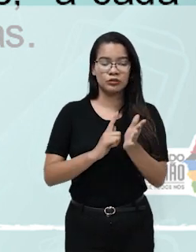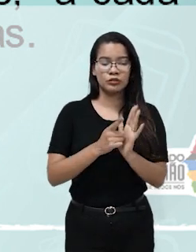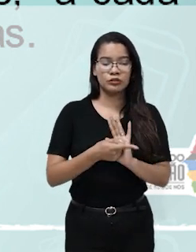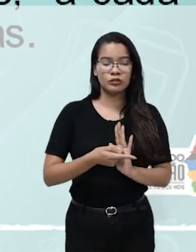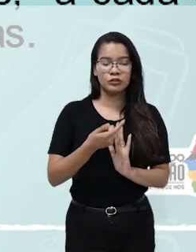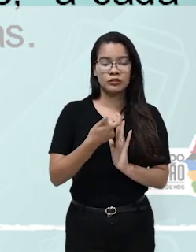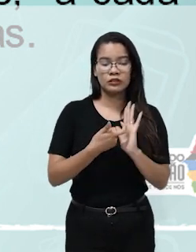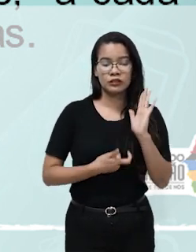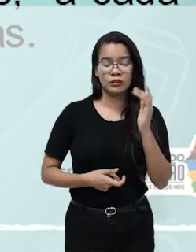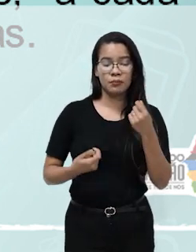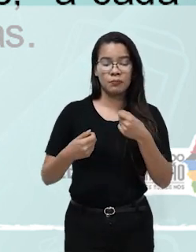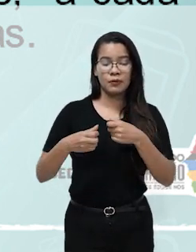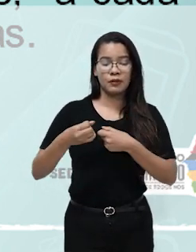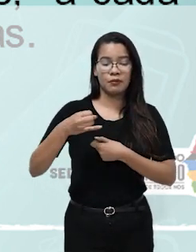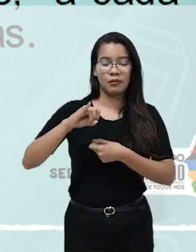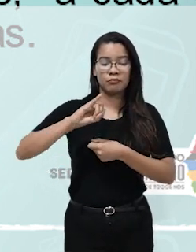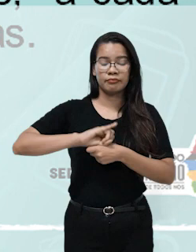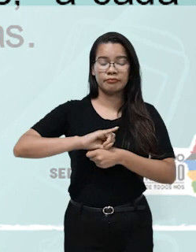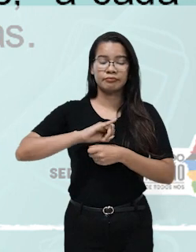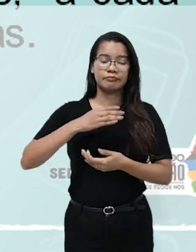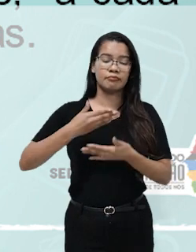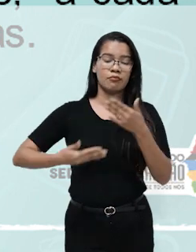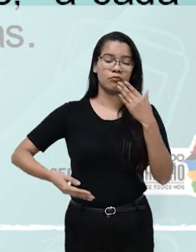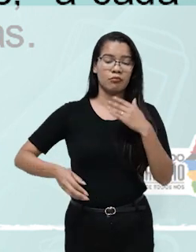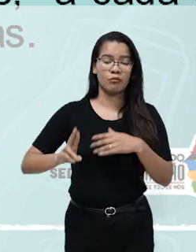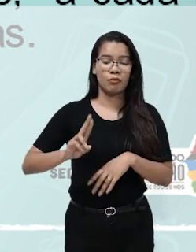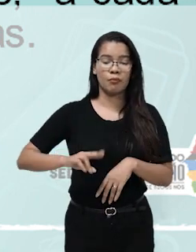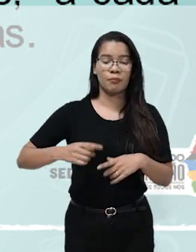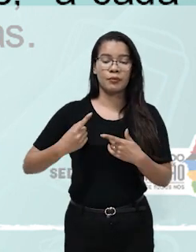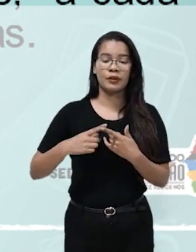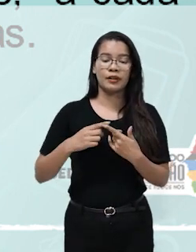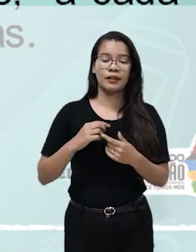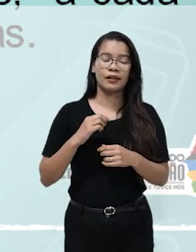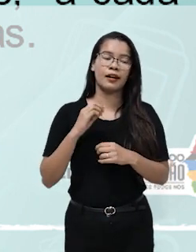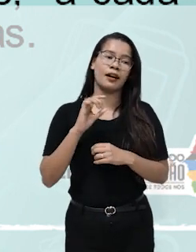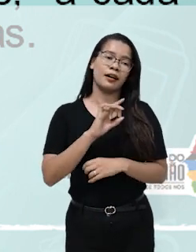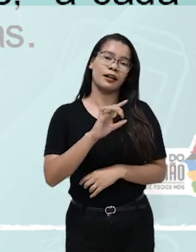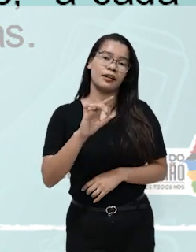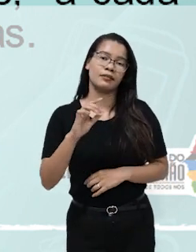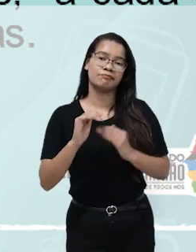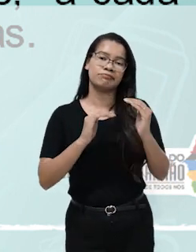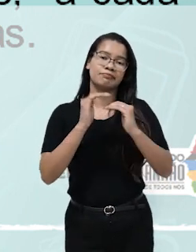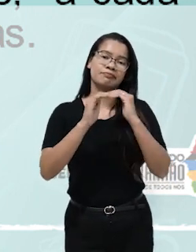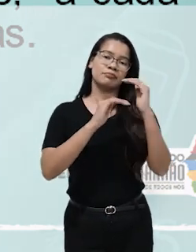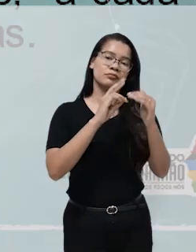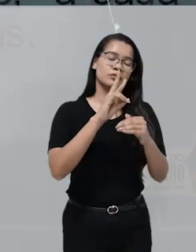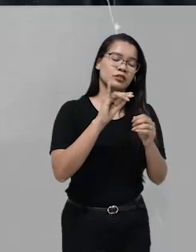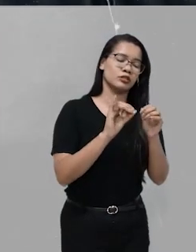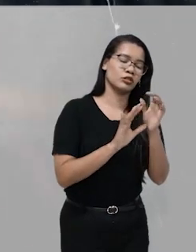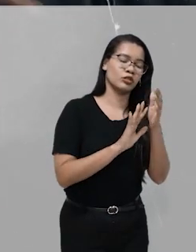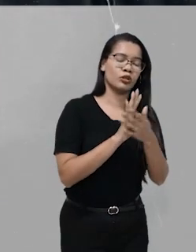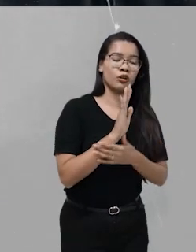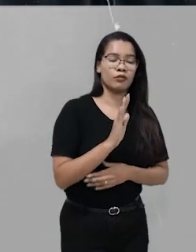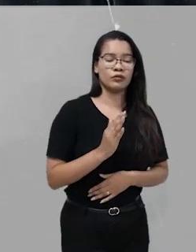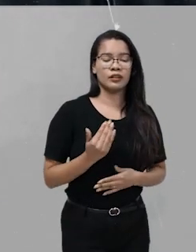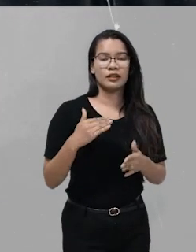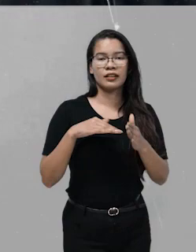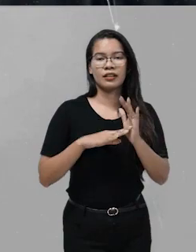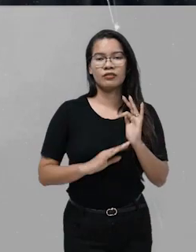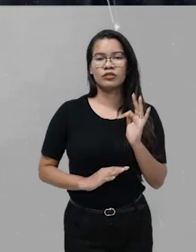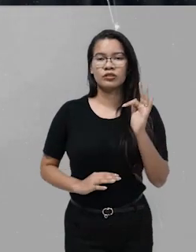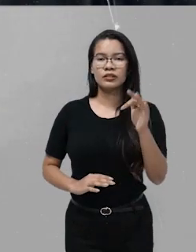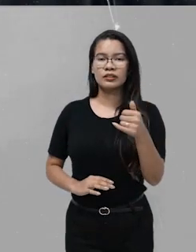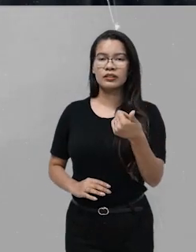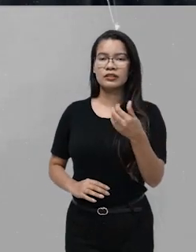textos podem cair em desuso, uma vez que a cada dia vão surgindo os novos para atender necessidades comunicativas. Daqui a 15